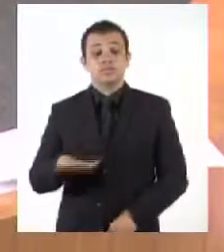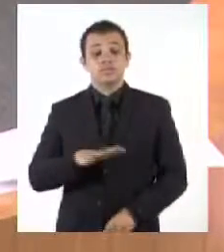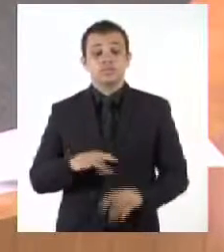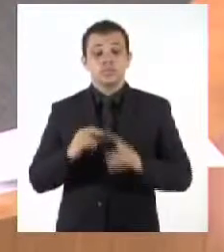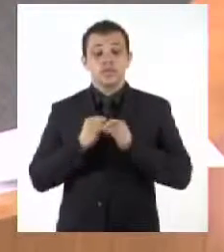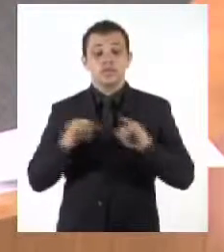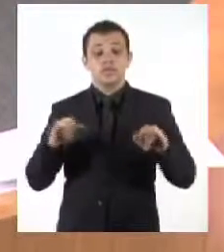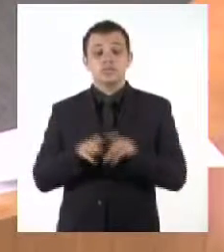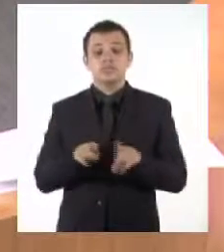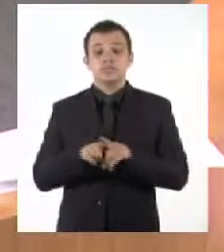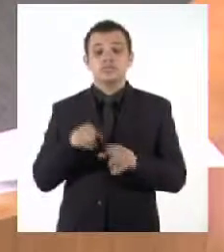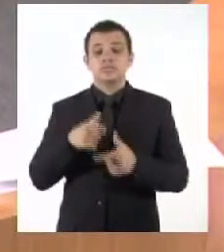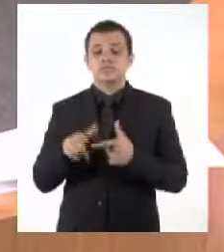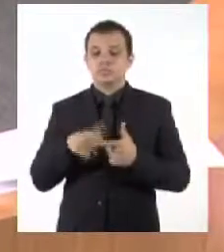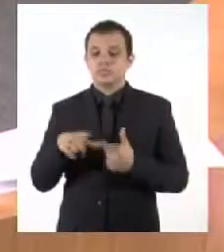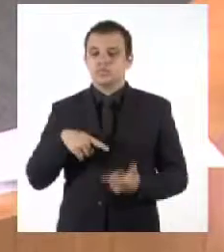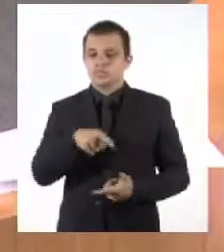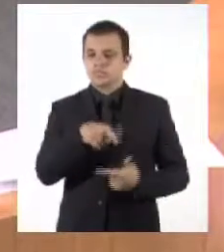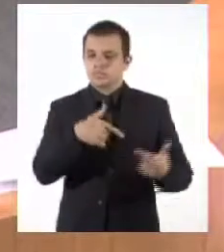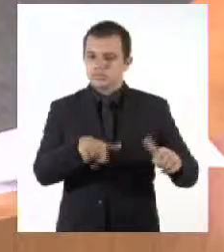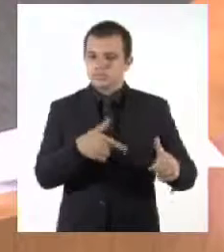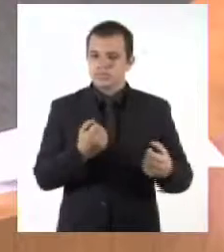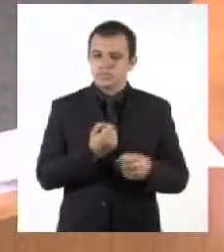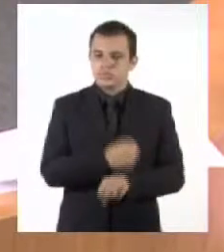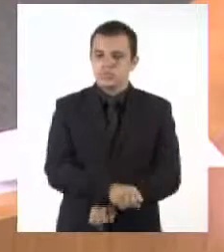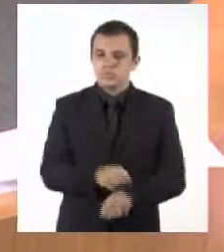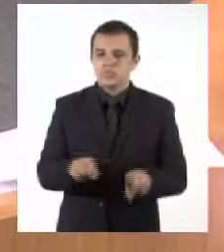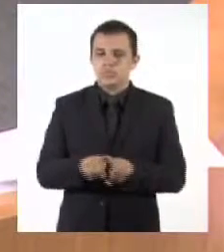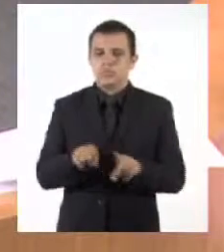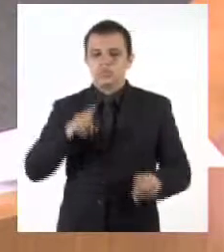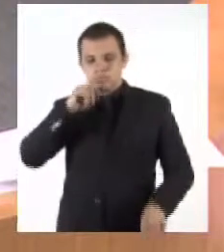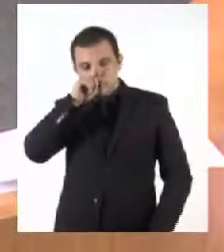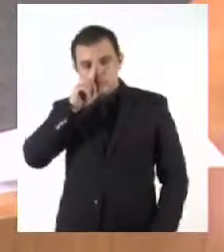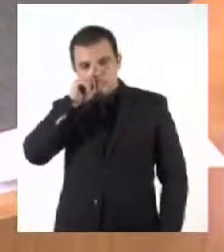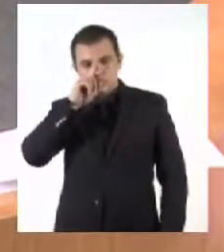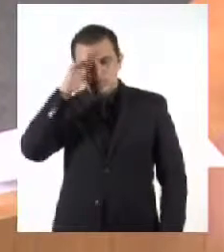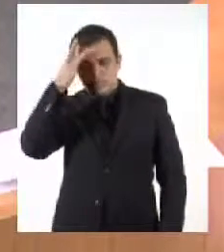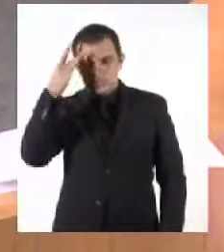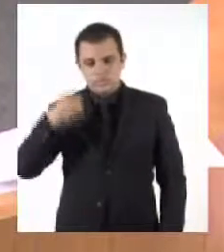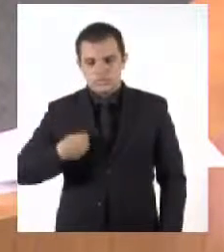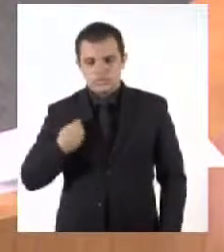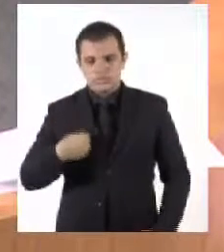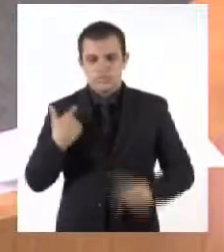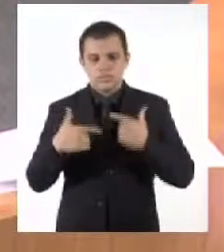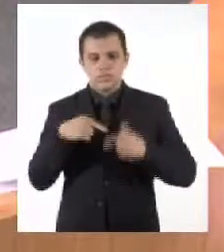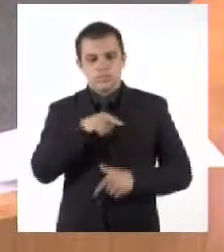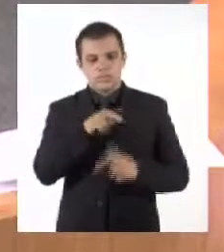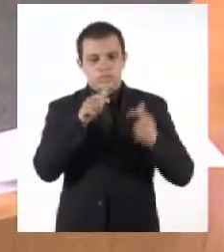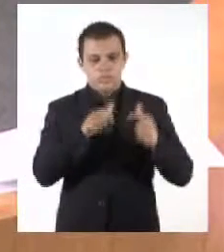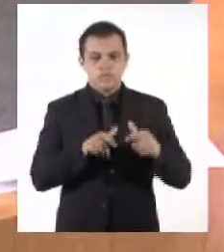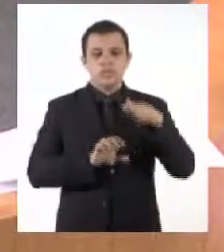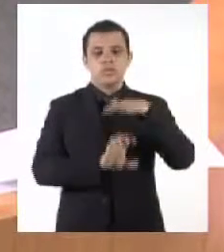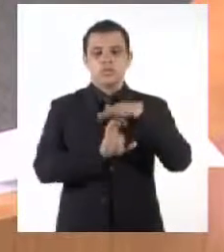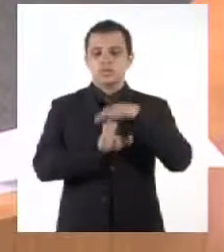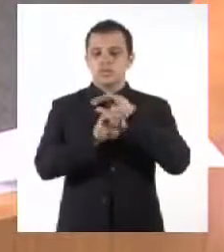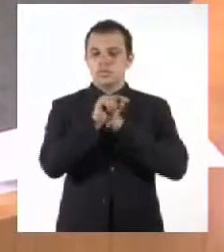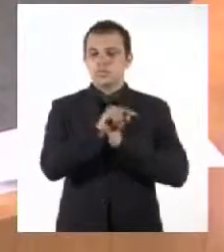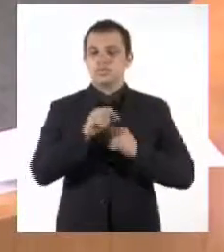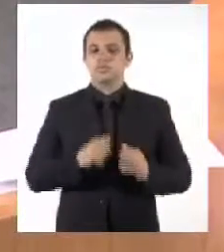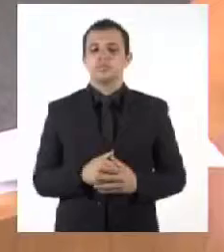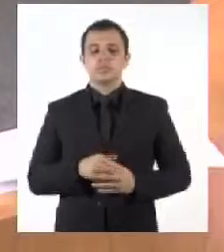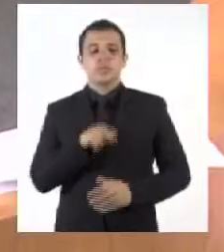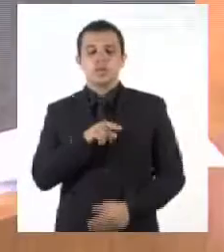trabalho escravo e condições de alto risco aos trabalhadores do local. Eles